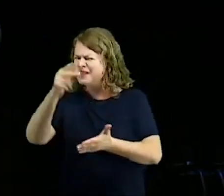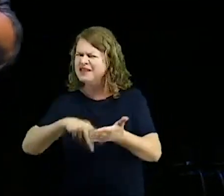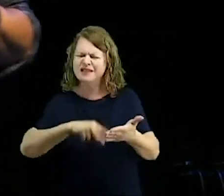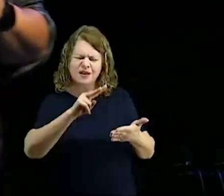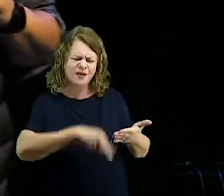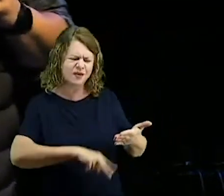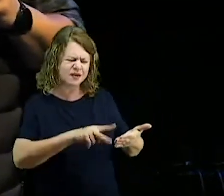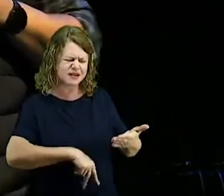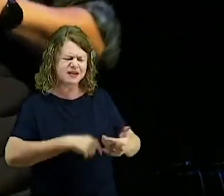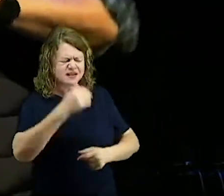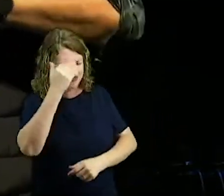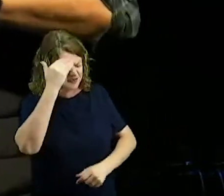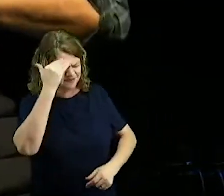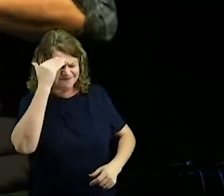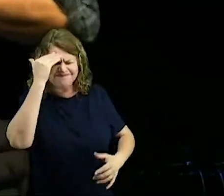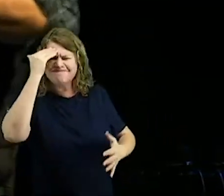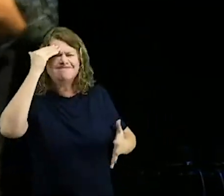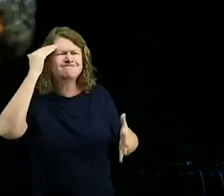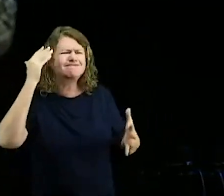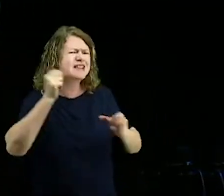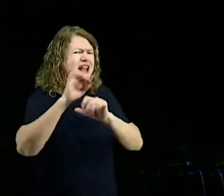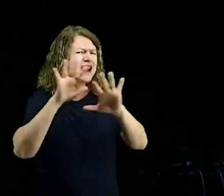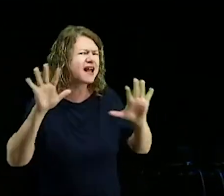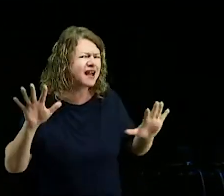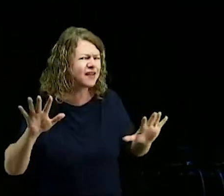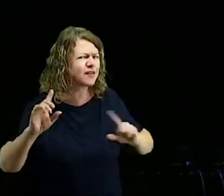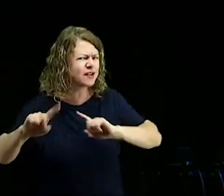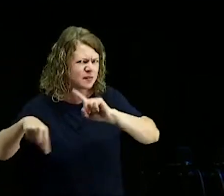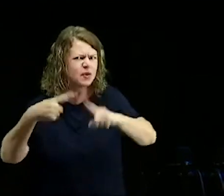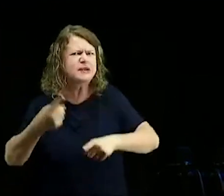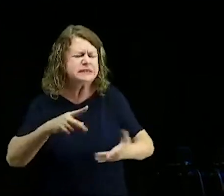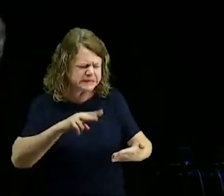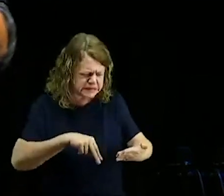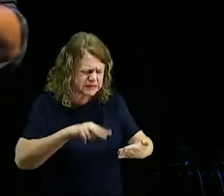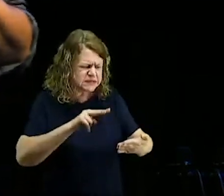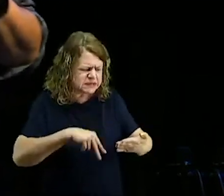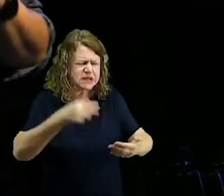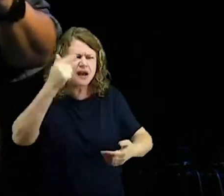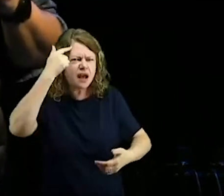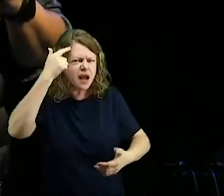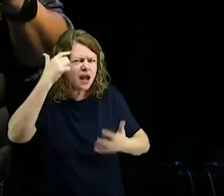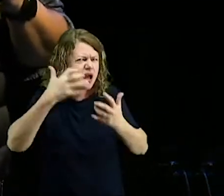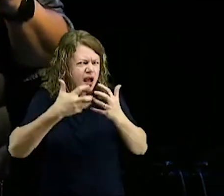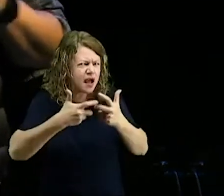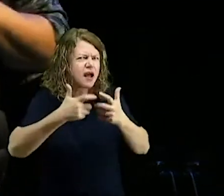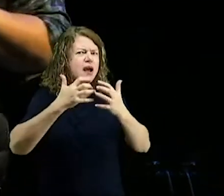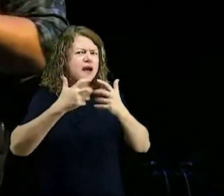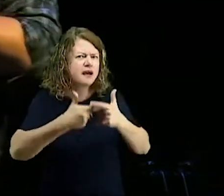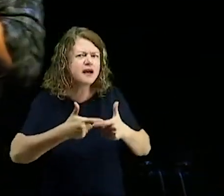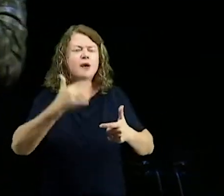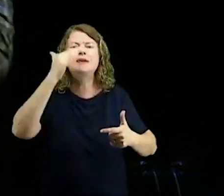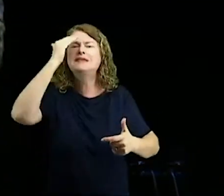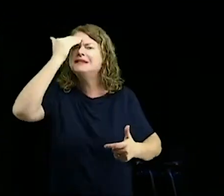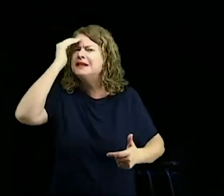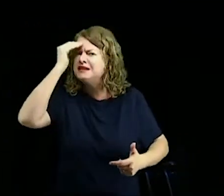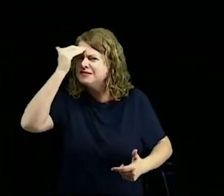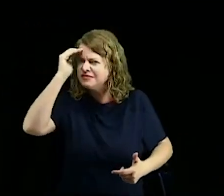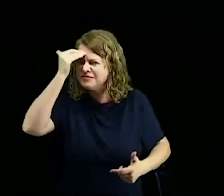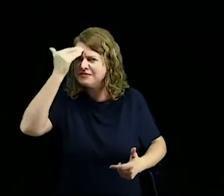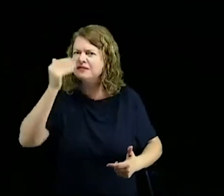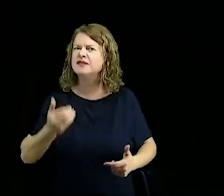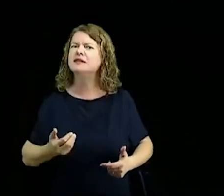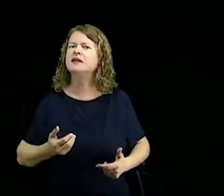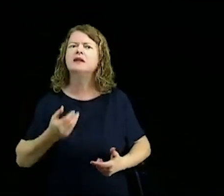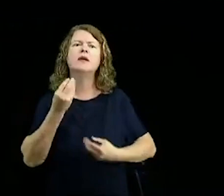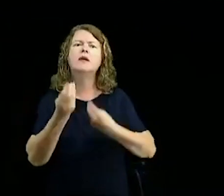vai se aproximando da visão global, bíblica, você entende como